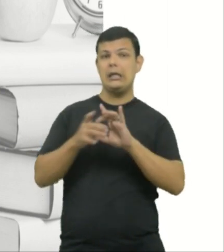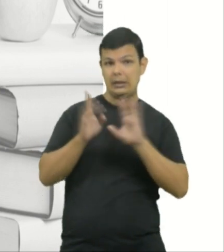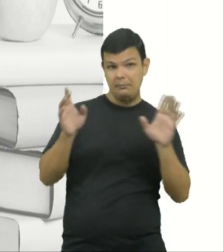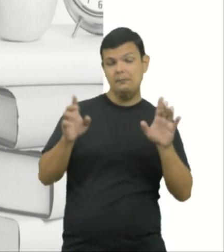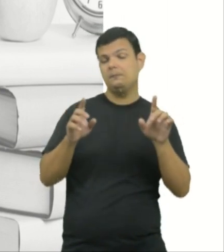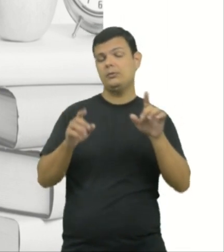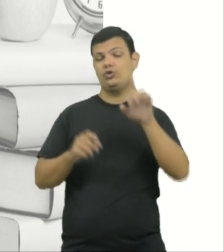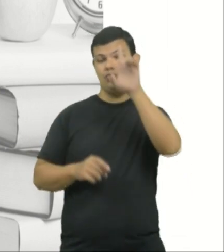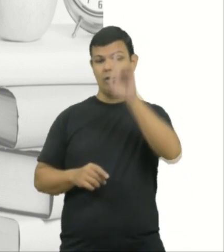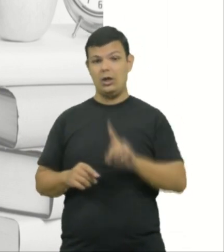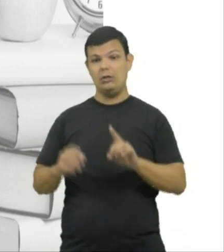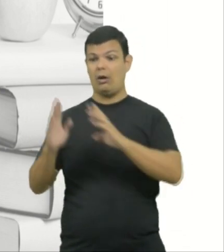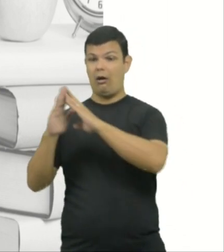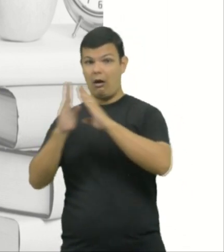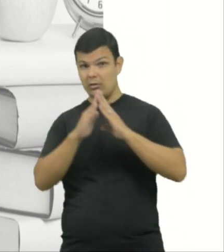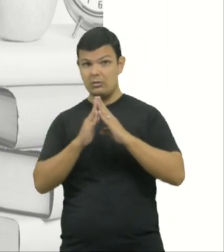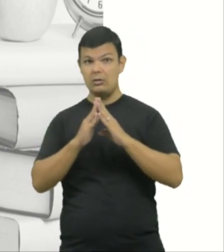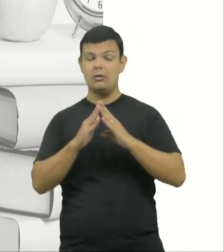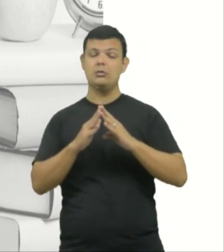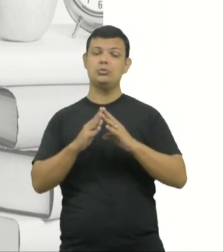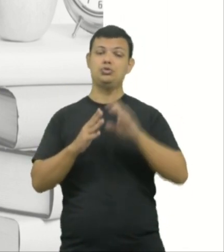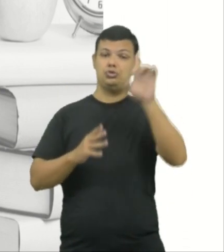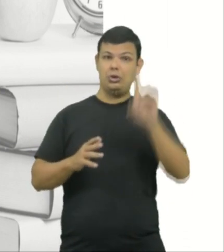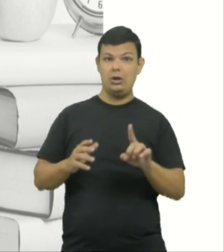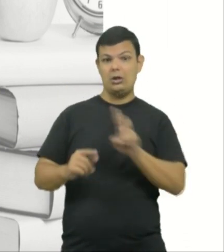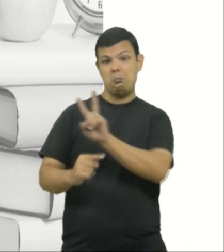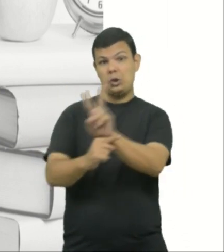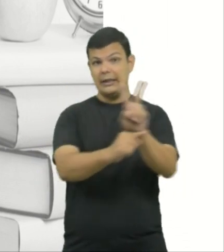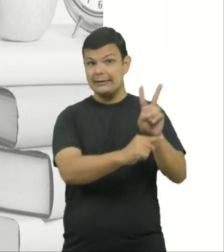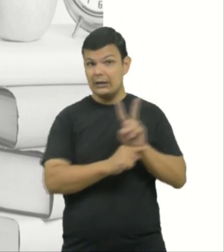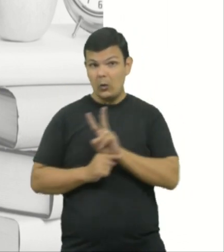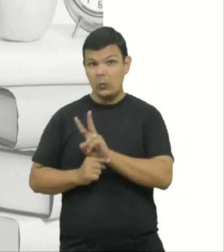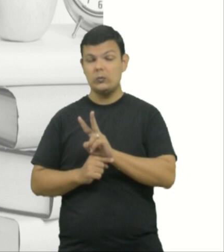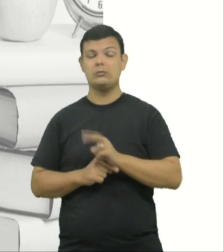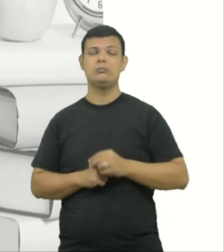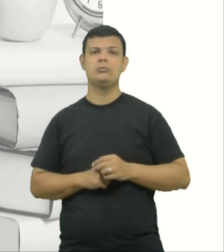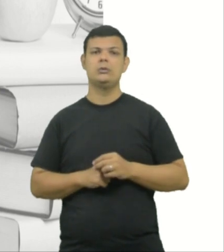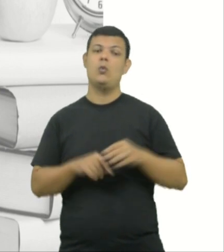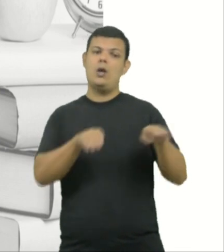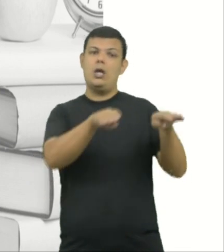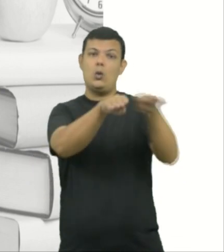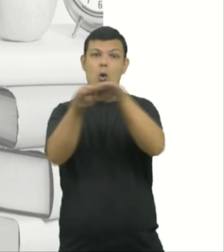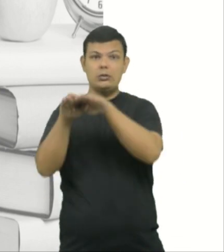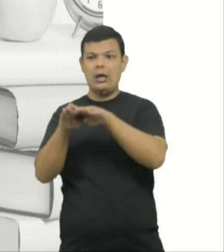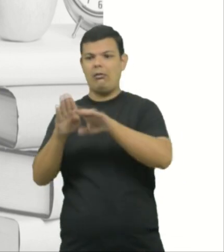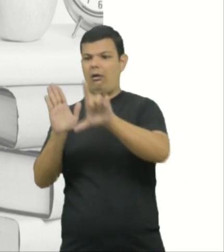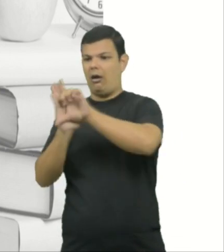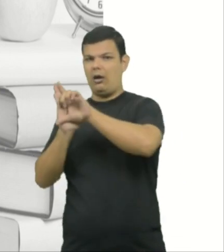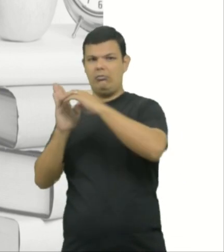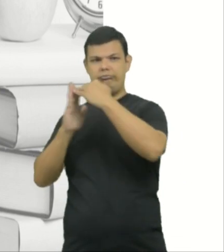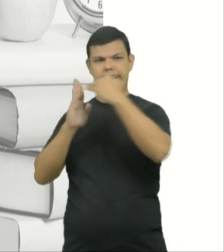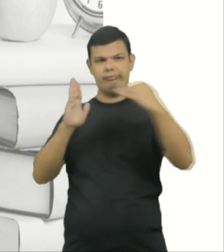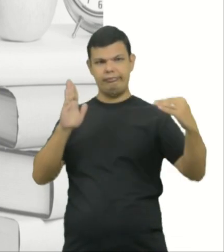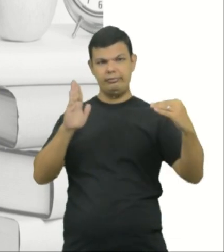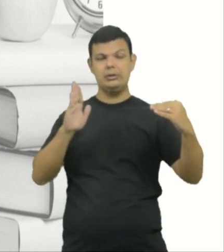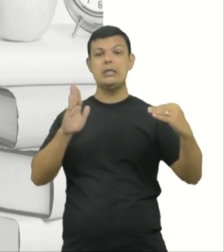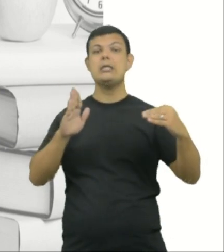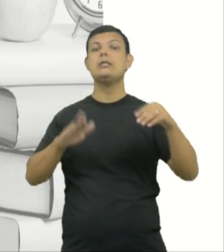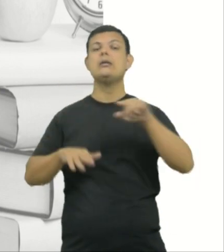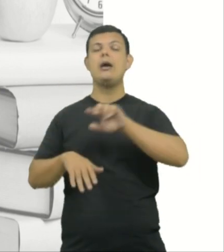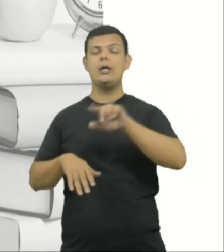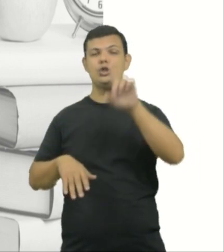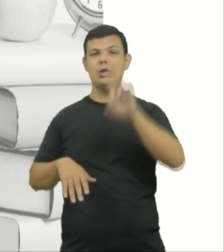proteção, à propriedade, ou seja, igualdade perante a lei, ter direitos civis,